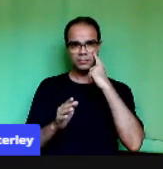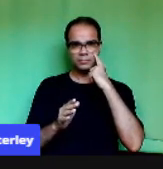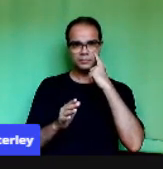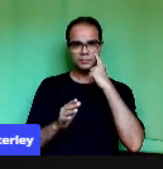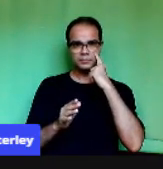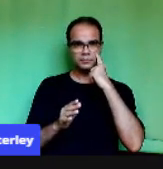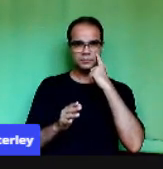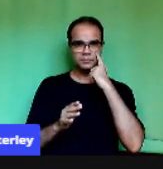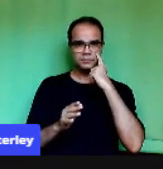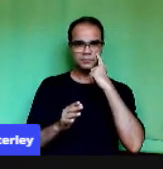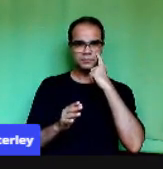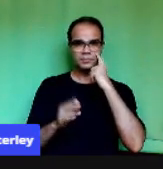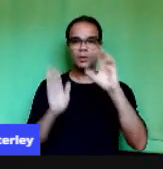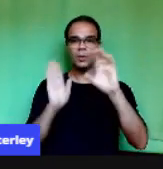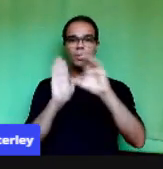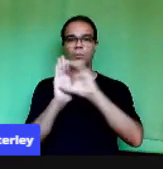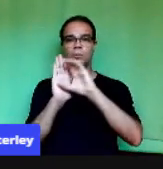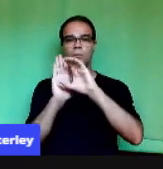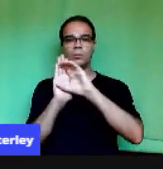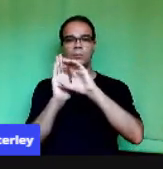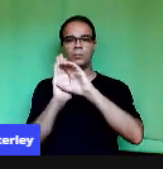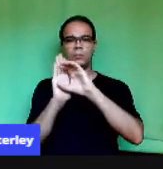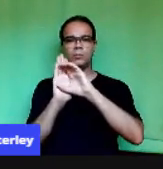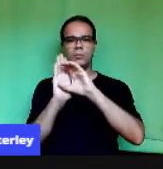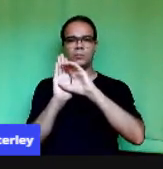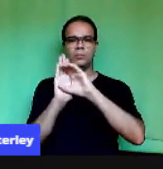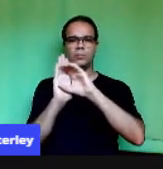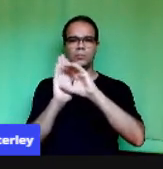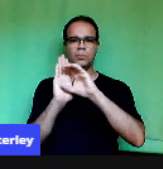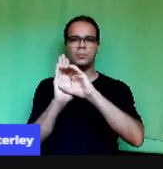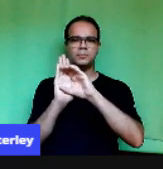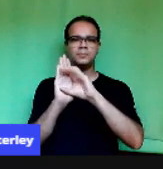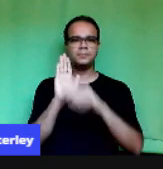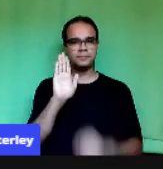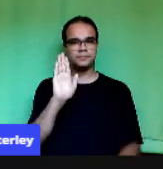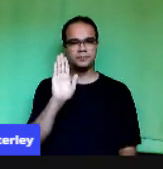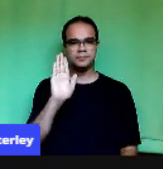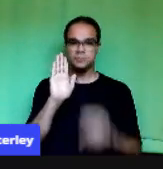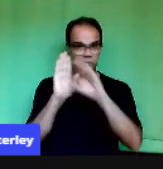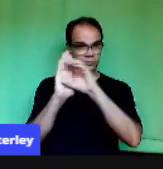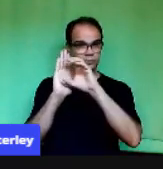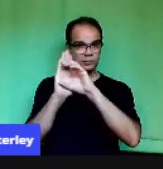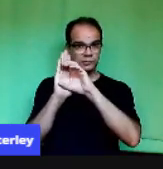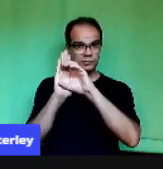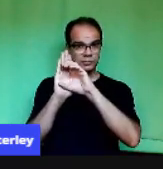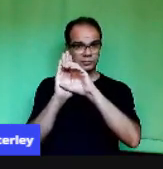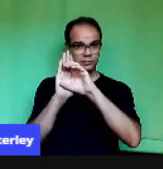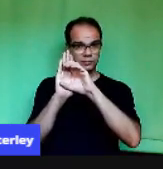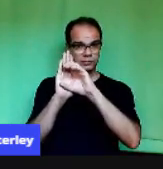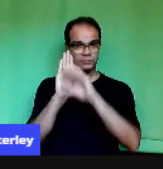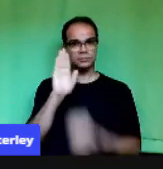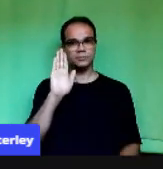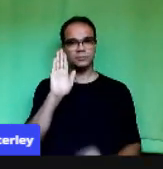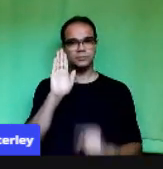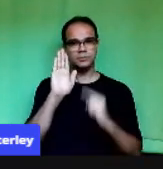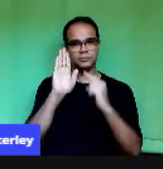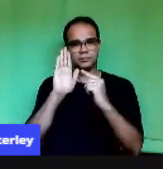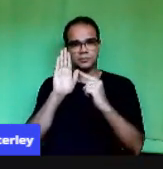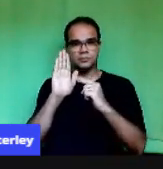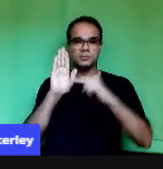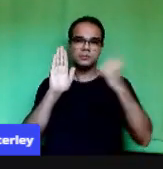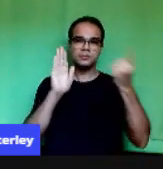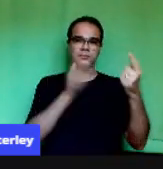Você já vê aqui uma imagem, né, da Constituição, né? E do lado direito,